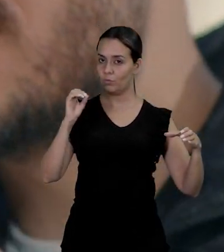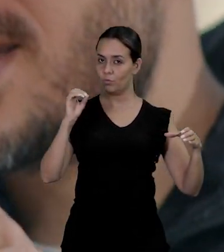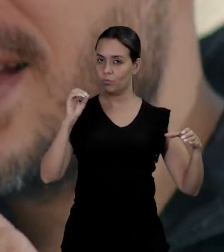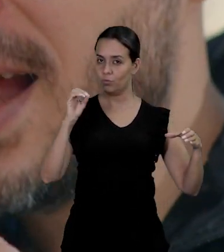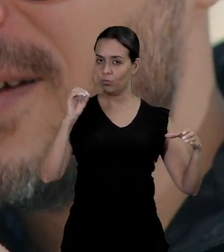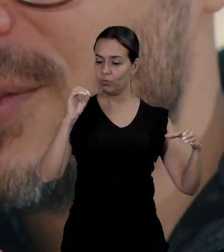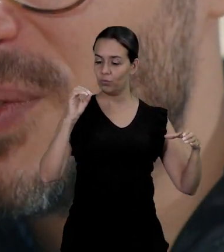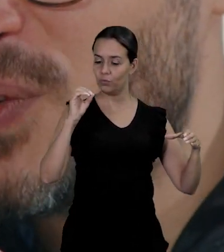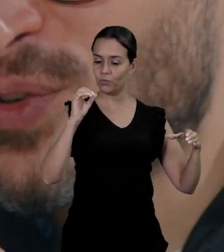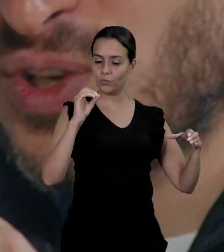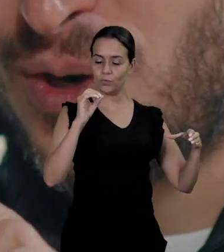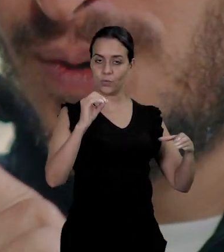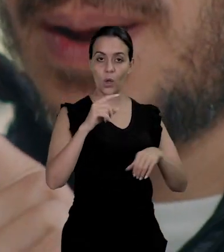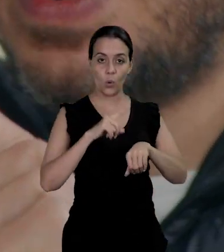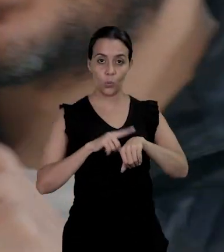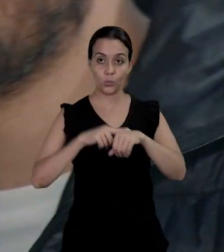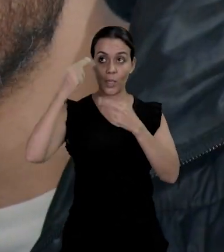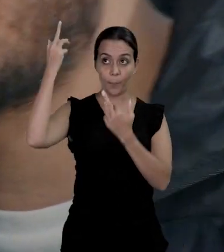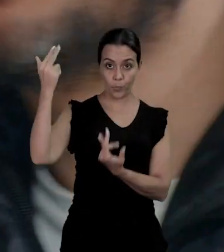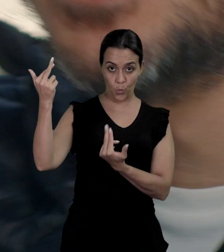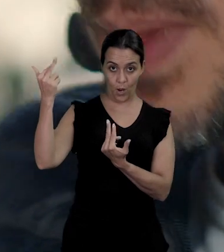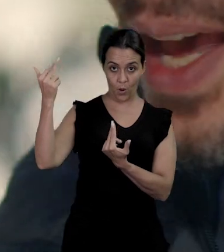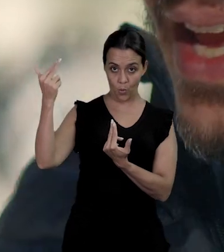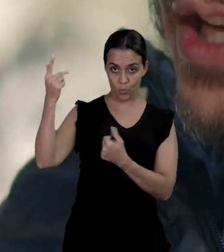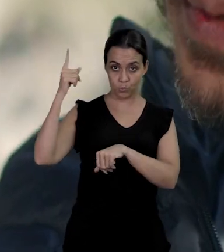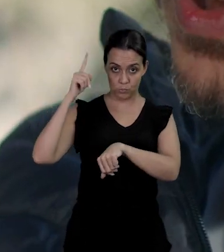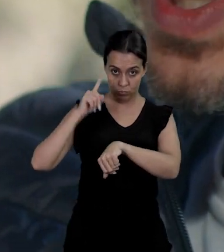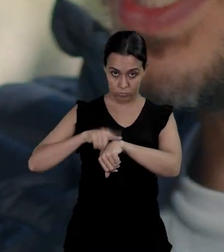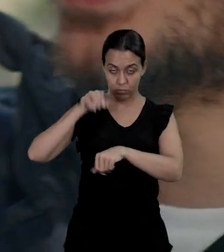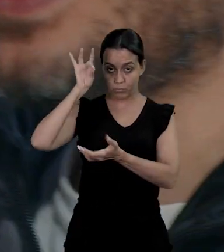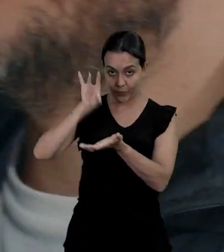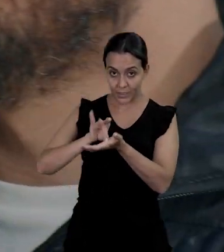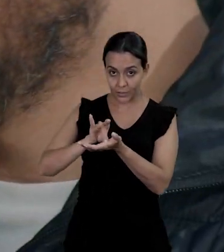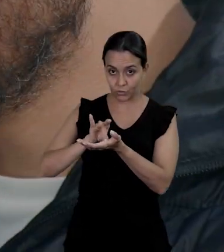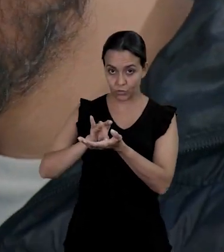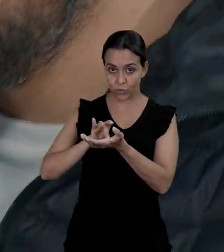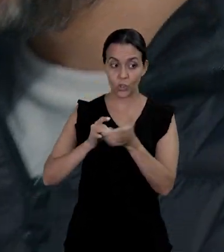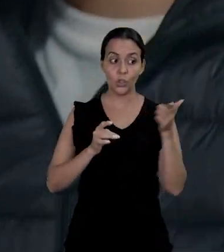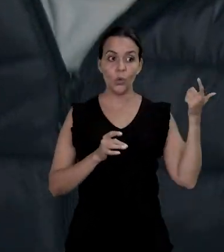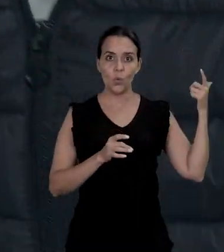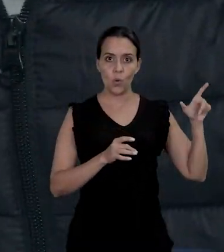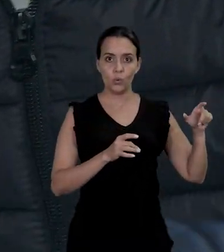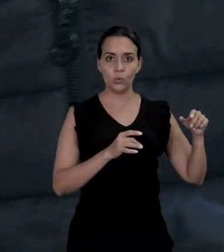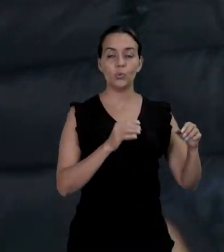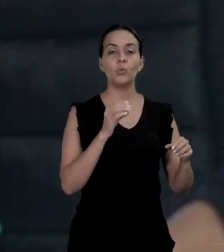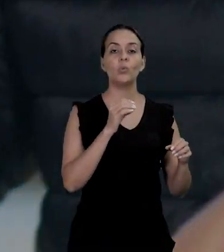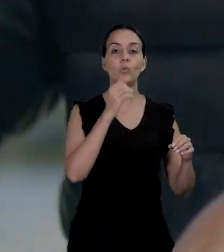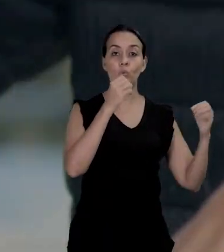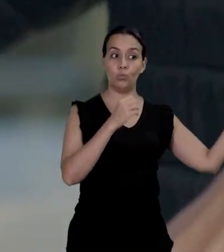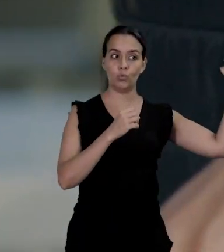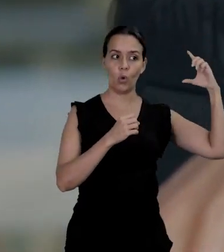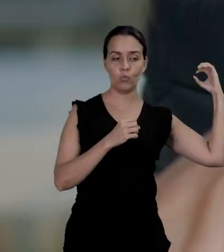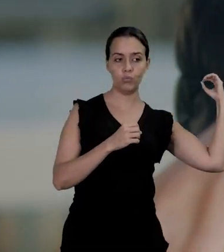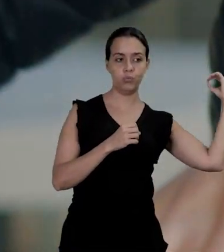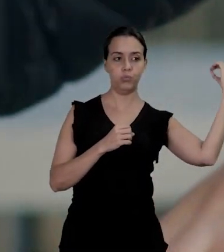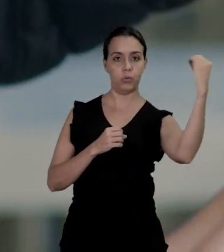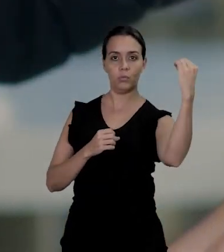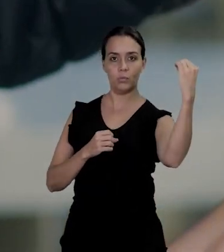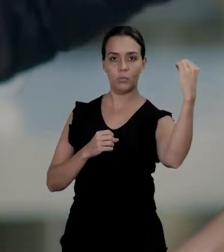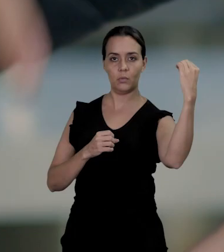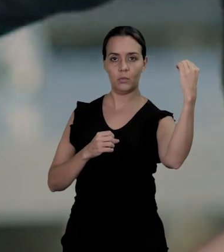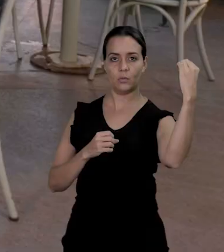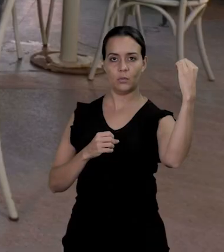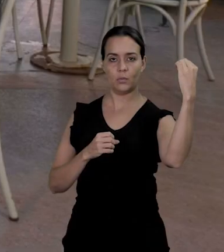no outro eles aceleravam. O sol Nossa, passava é mais isso. rápido. E as pessoas que saíram desse experimento que o sol passava mais rápido, elas tinham um